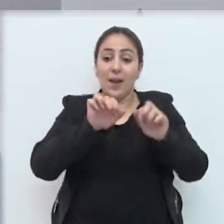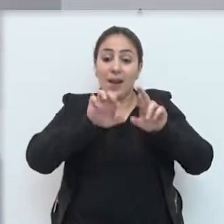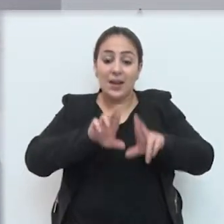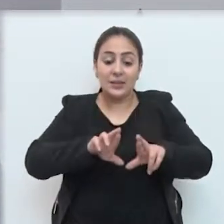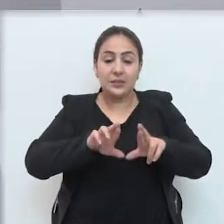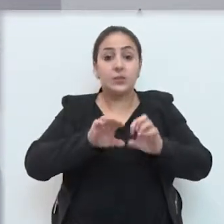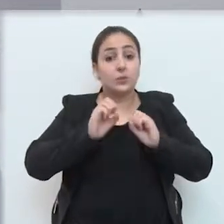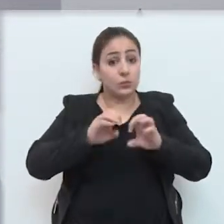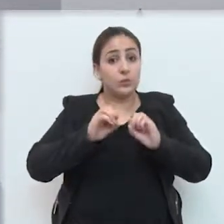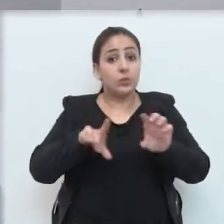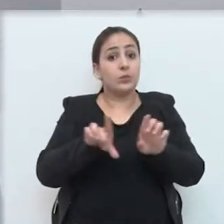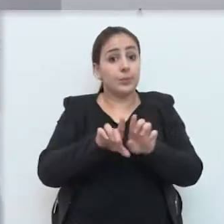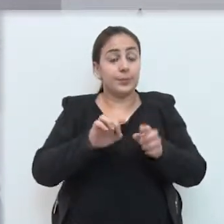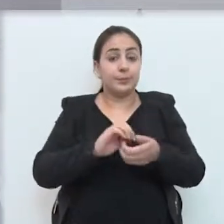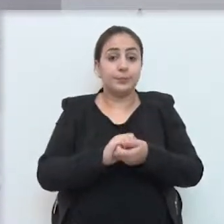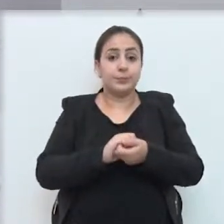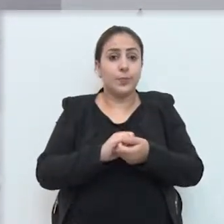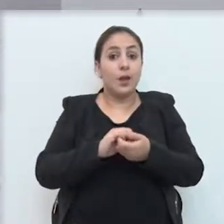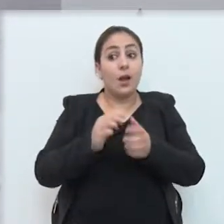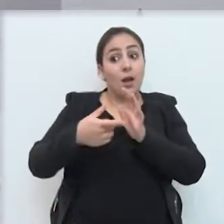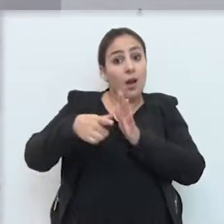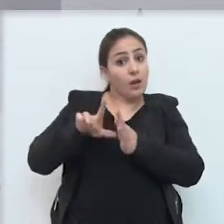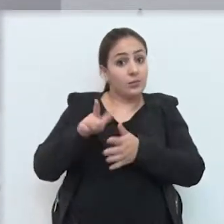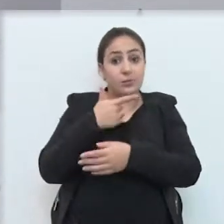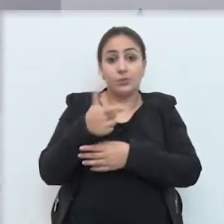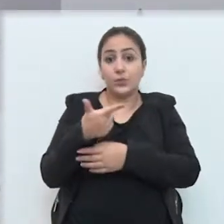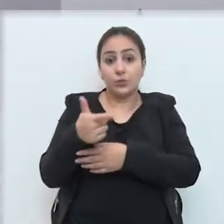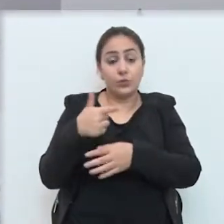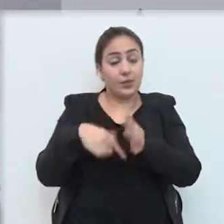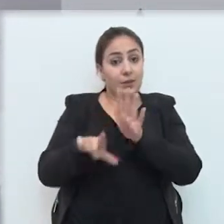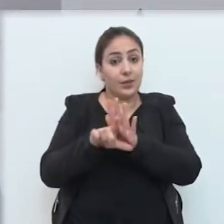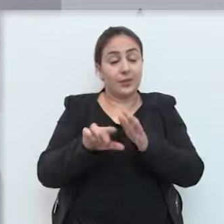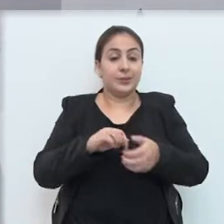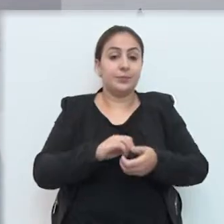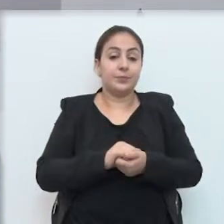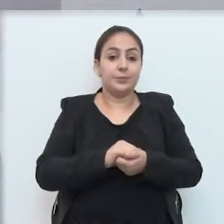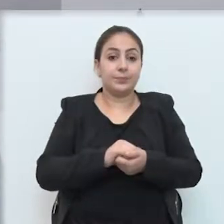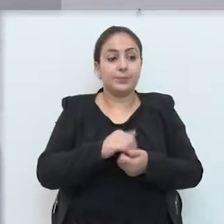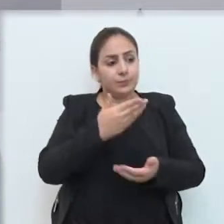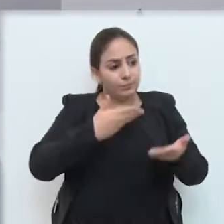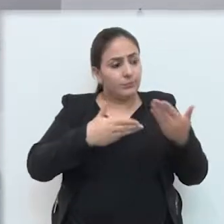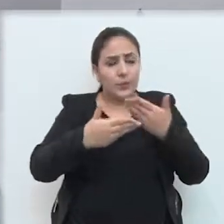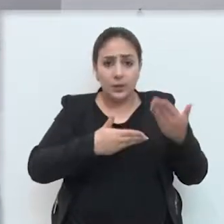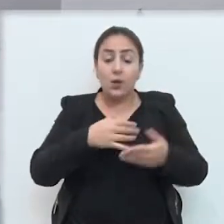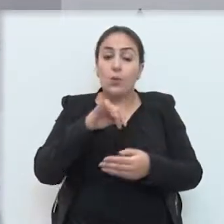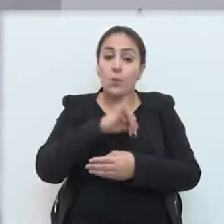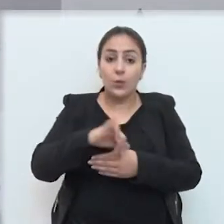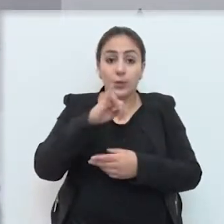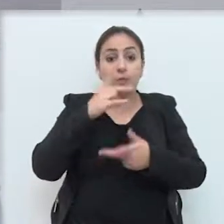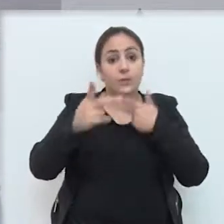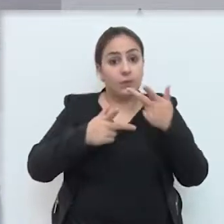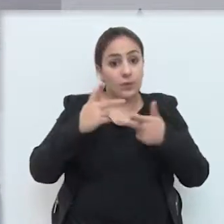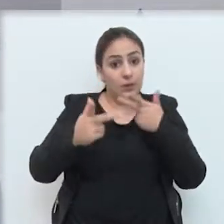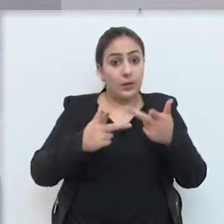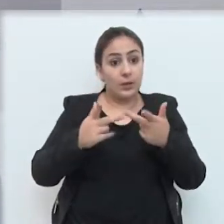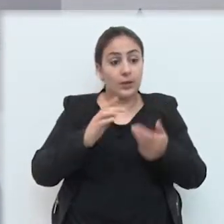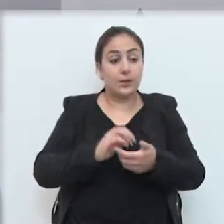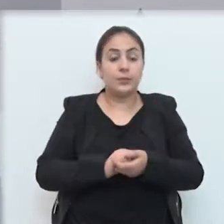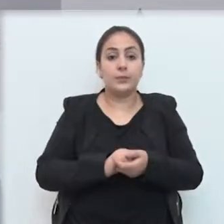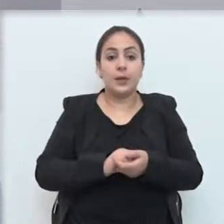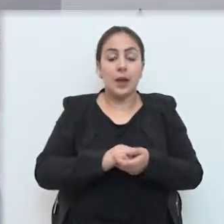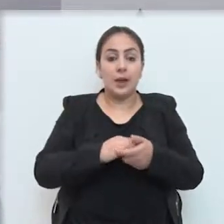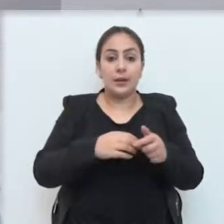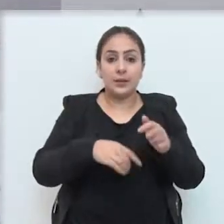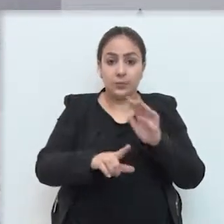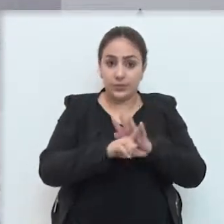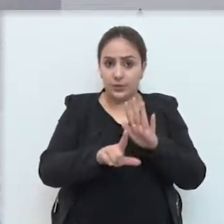um setor que é educacional, coisa que não era prevista na legislação. Atendeu isso, é importante que diga, a